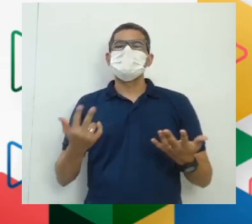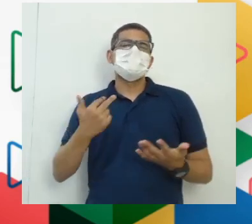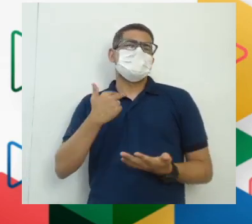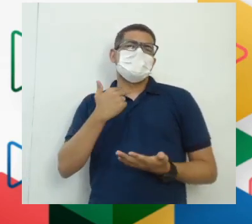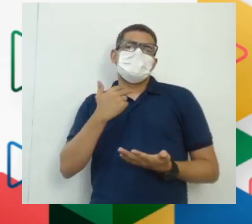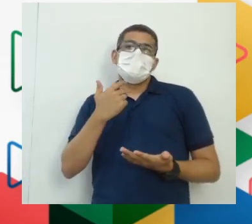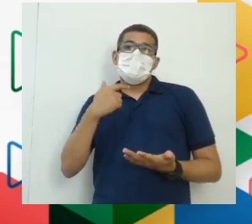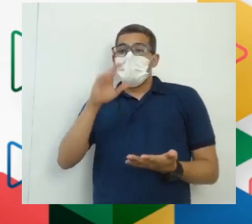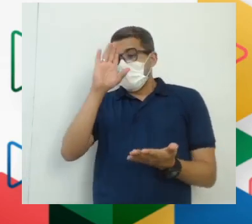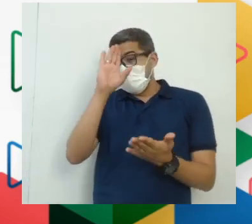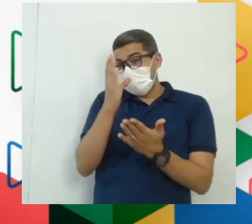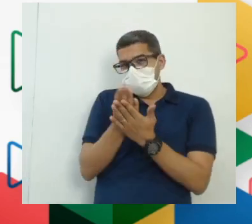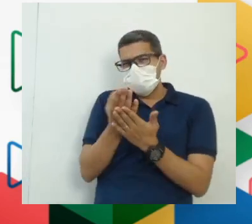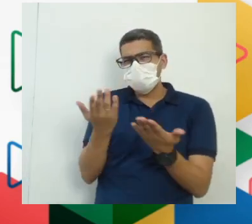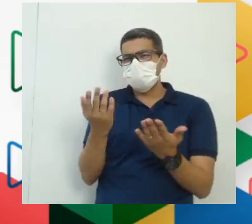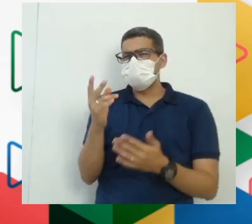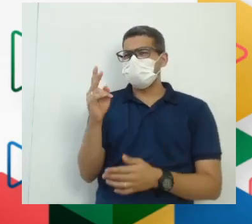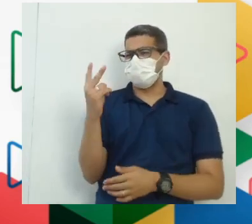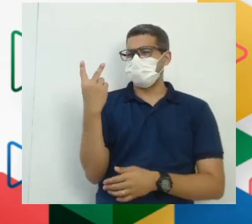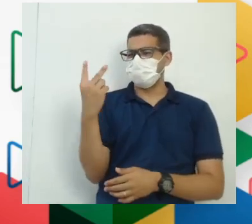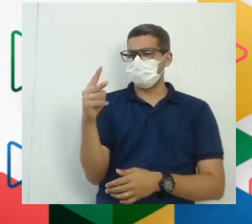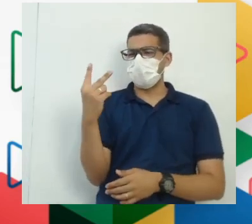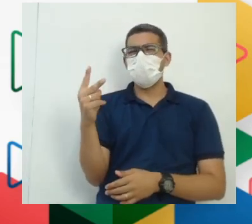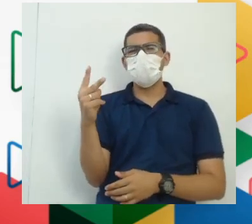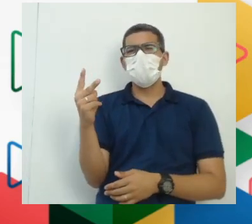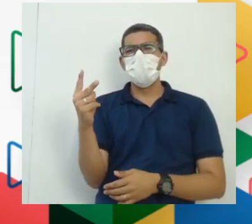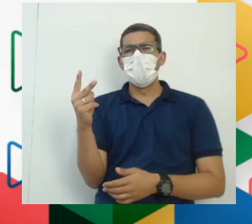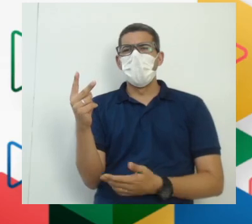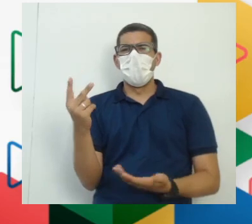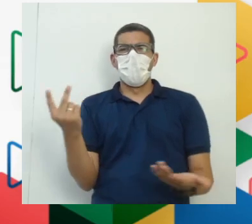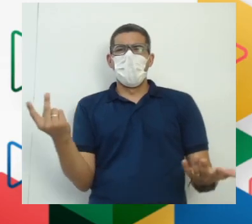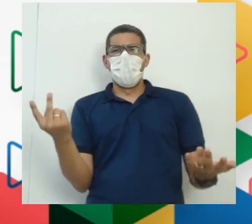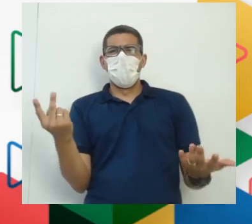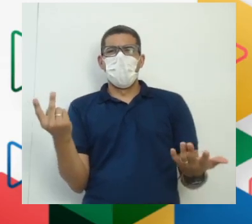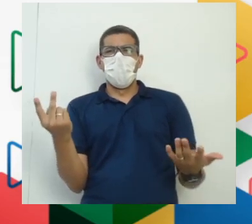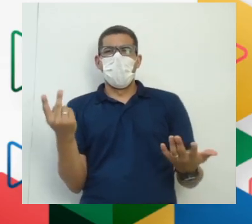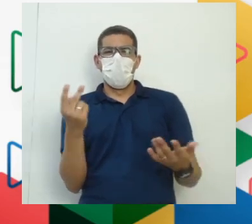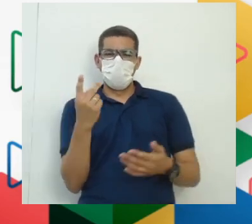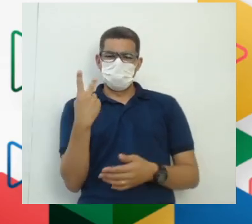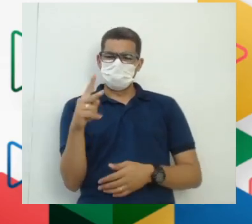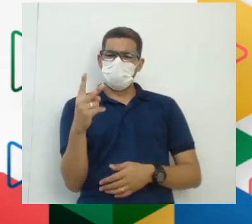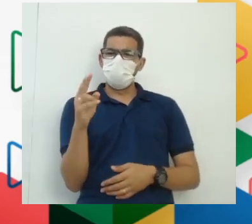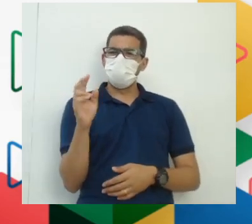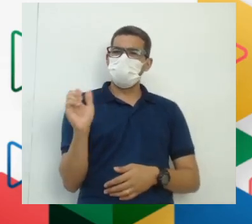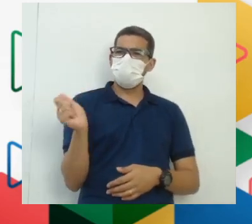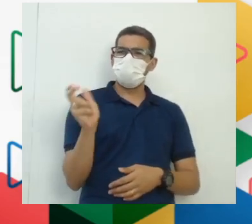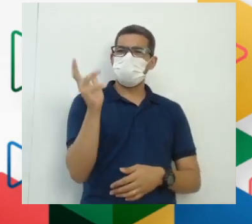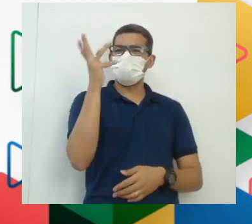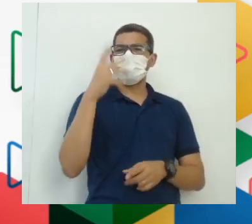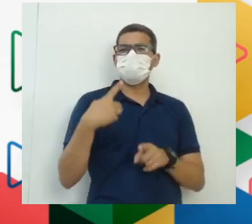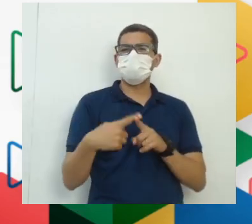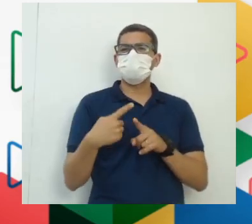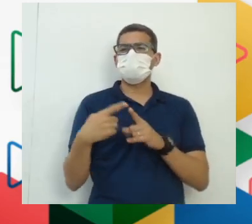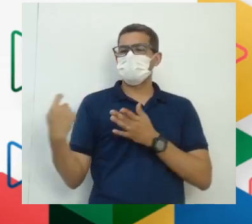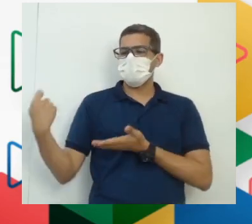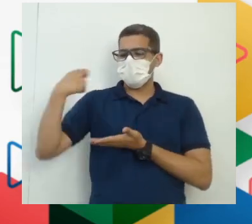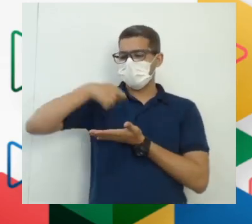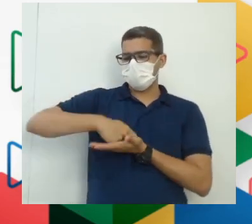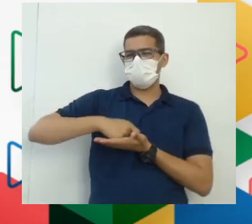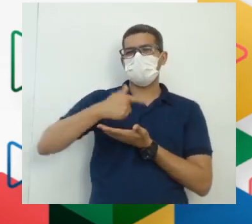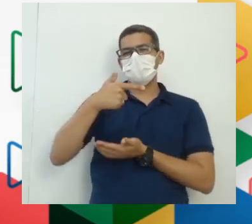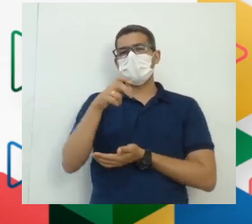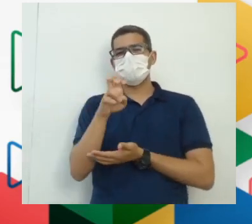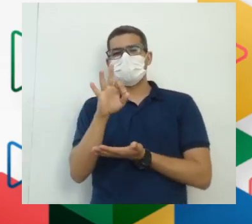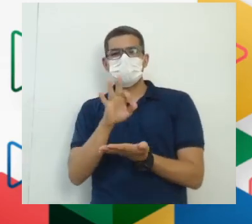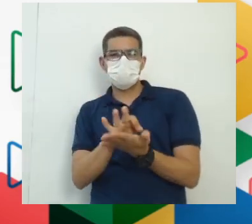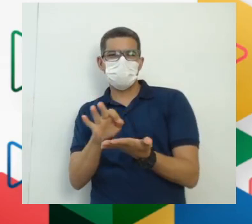par custava 2 libras e Frederico não entendeu por que custava tão caro, se lhe pagavam apenas 25 centavos